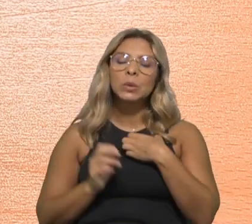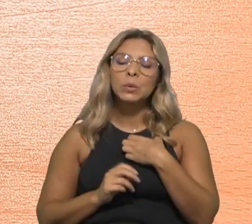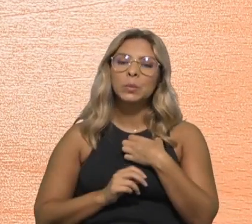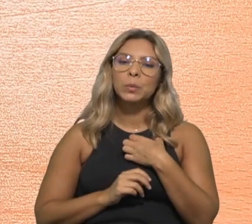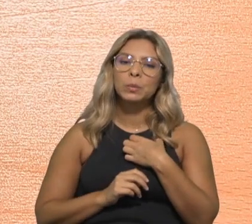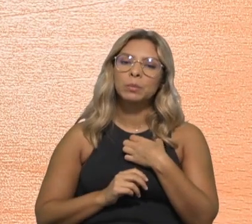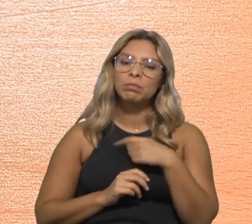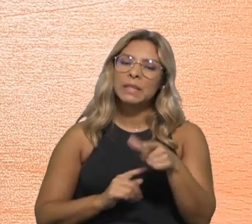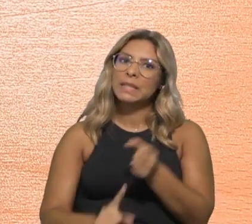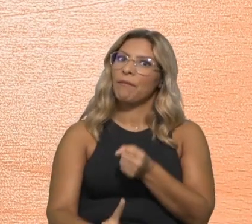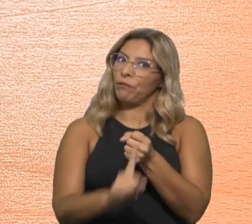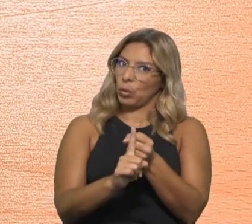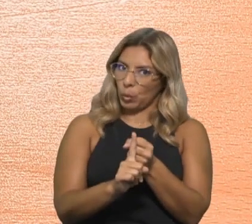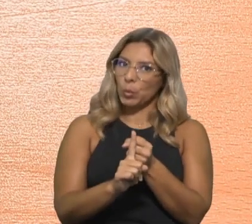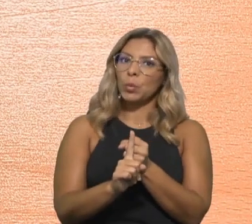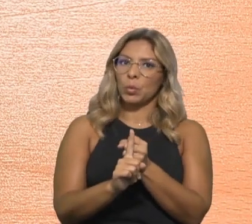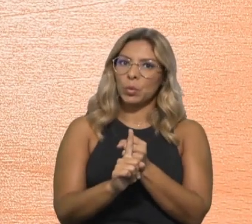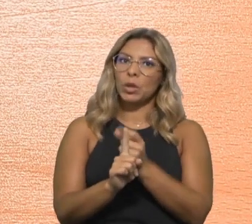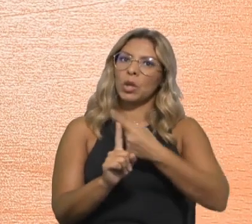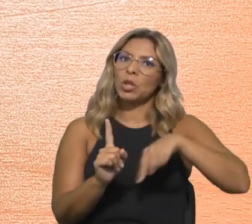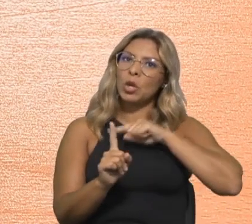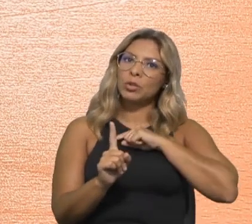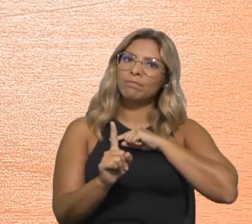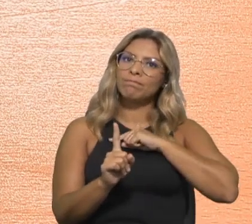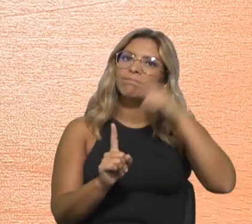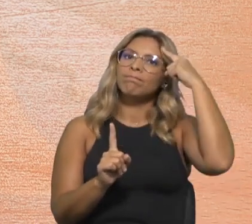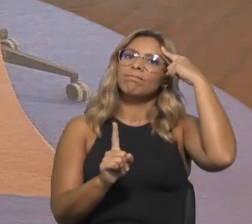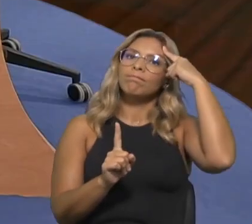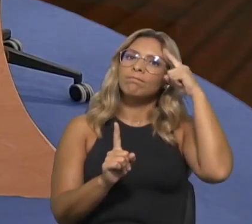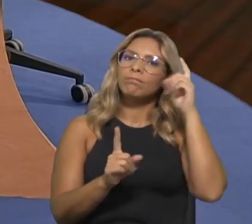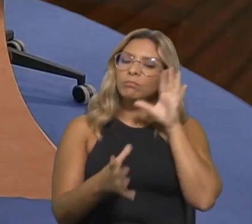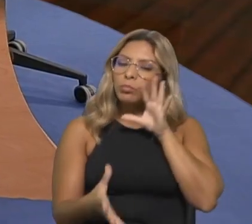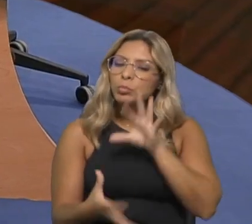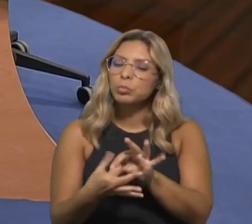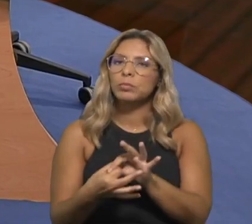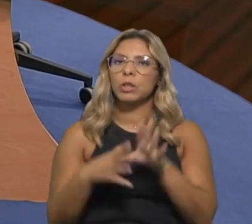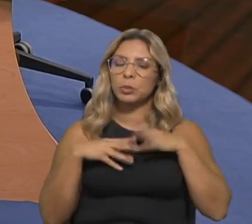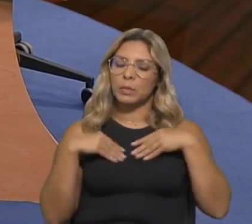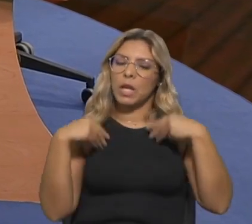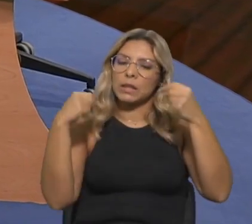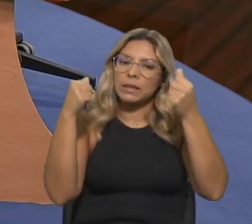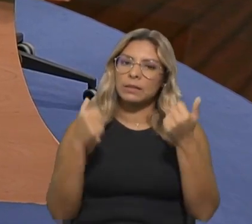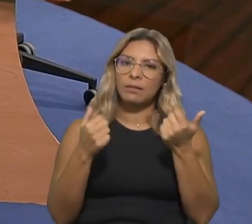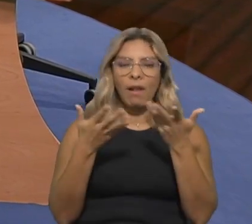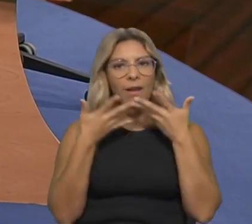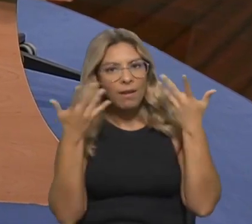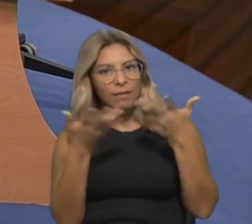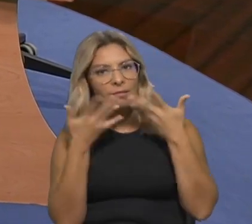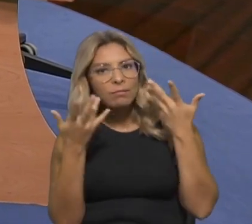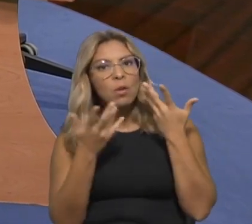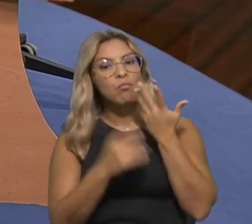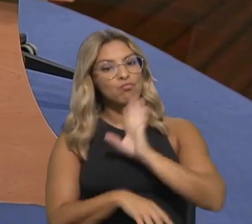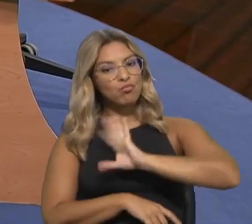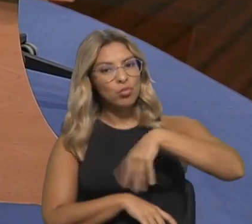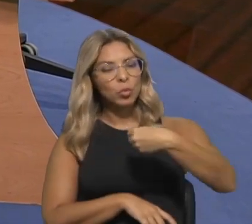é o desafio é sermos capazes de de captar o Divino com esperança com alegria de que o nosso mundo está tão